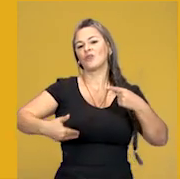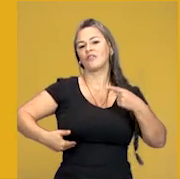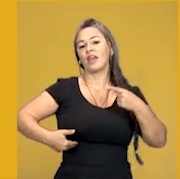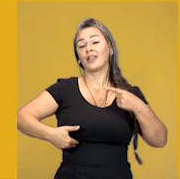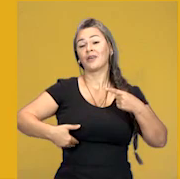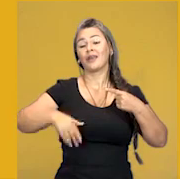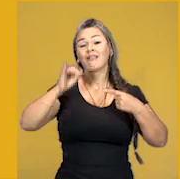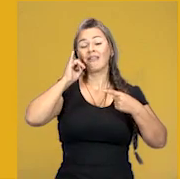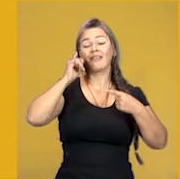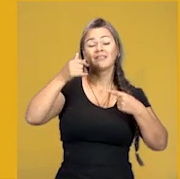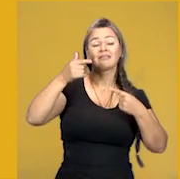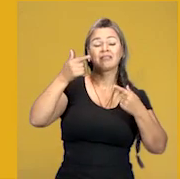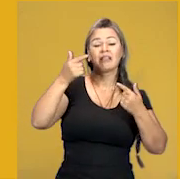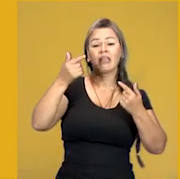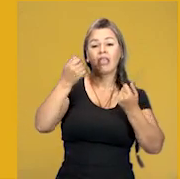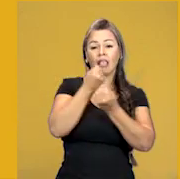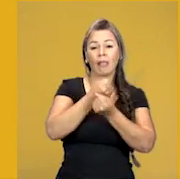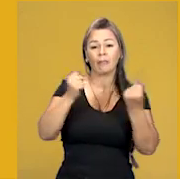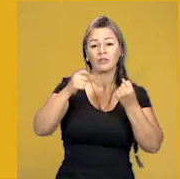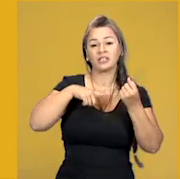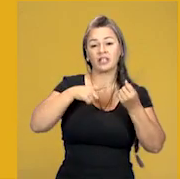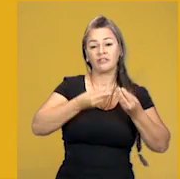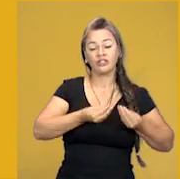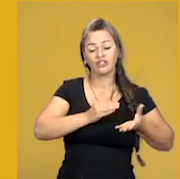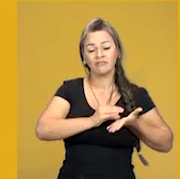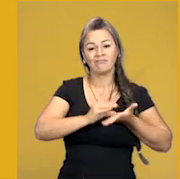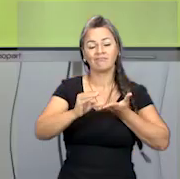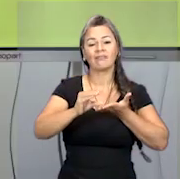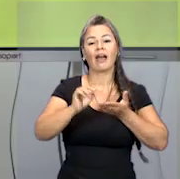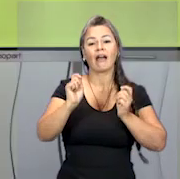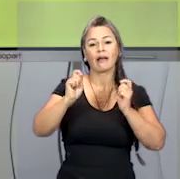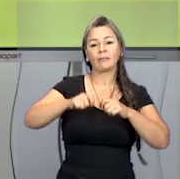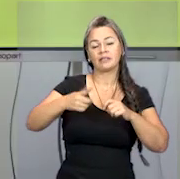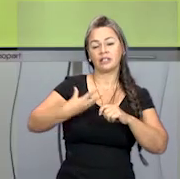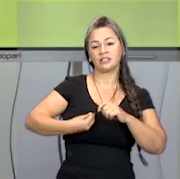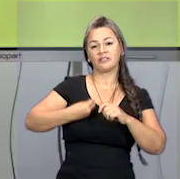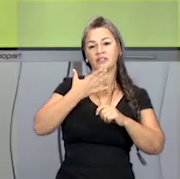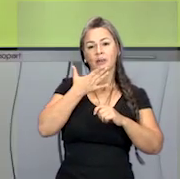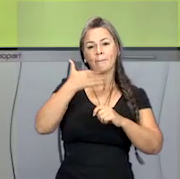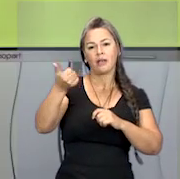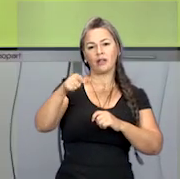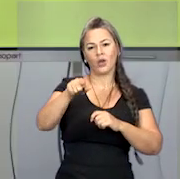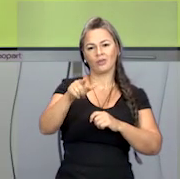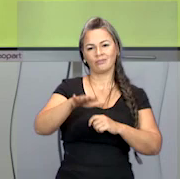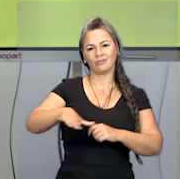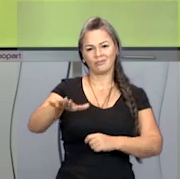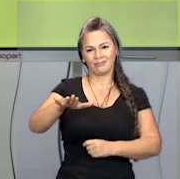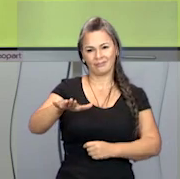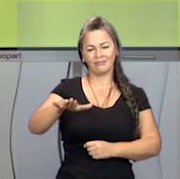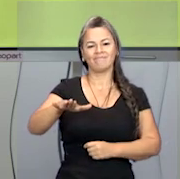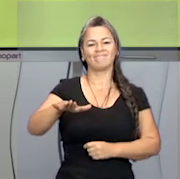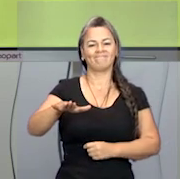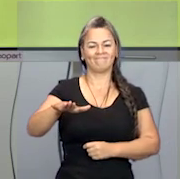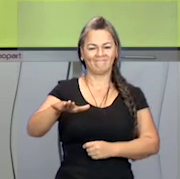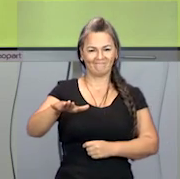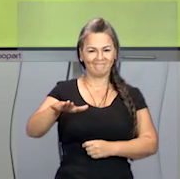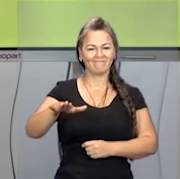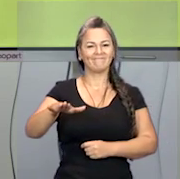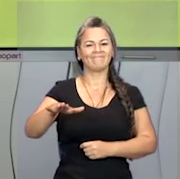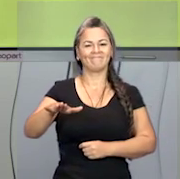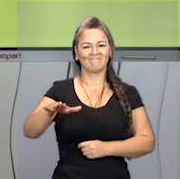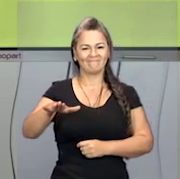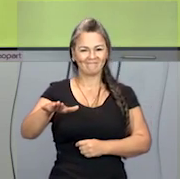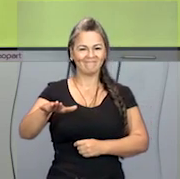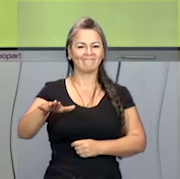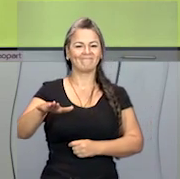adequados para uma proporção crescente de moradores das cidades. Então, ao não se pensar, desde